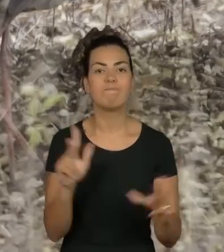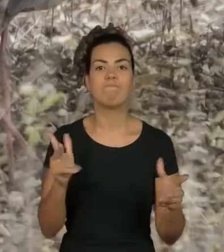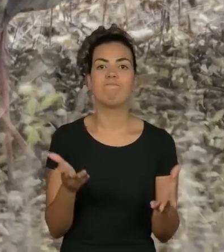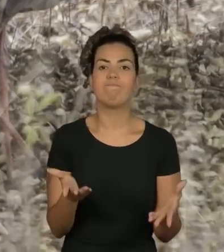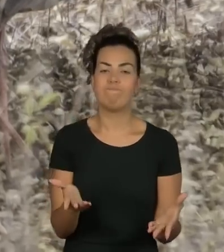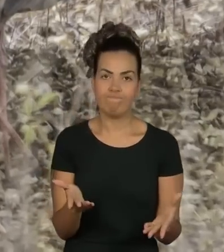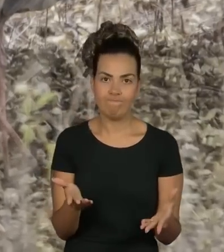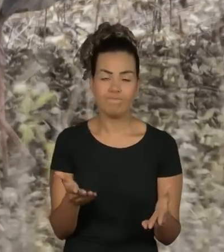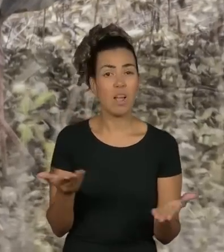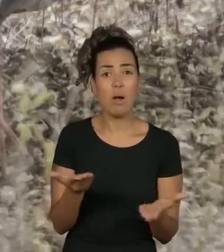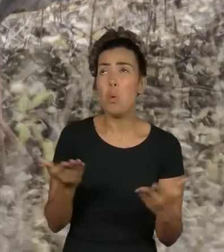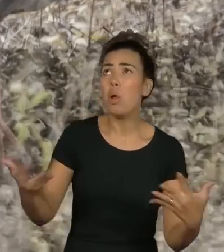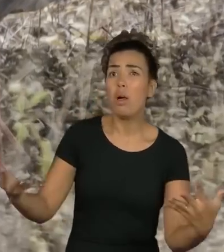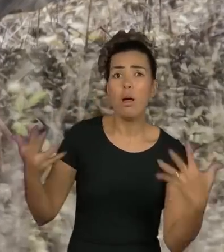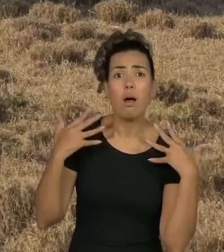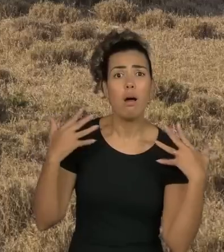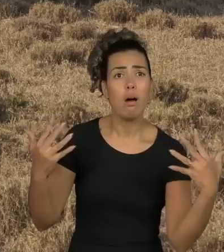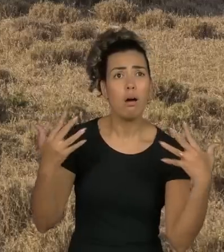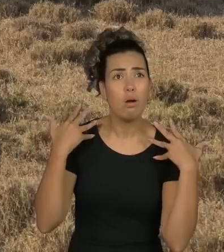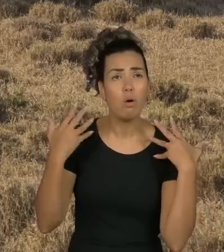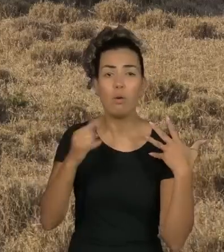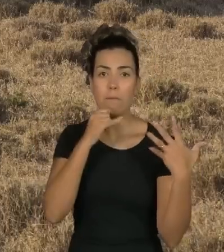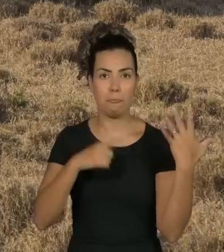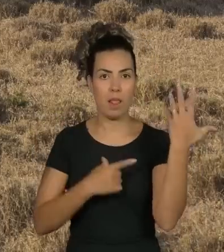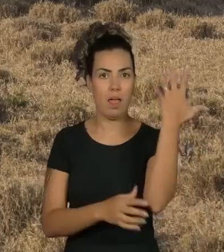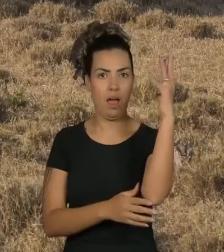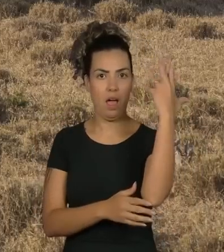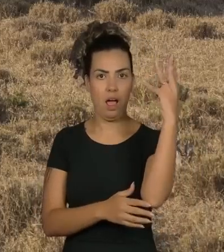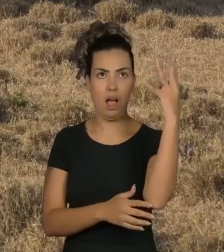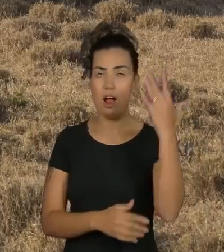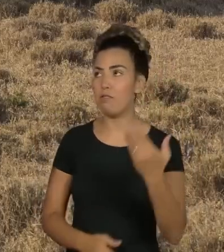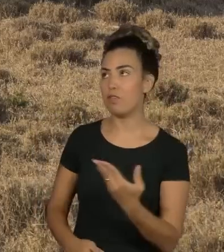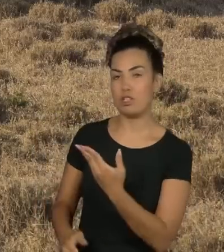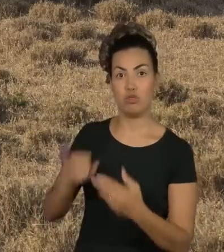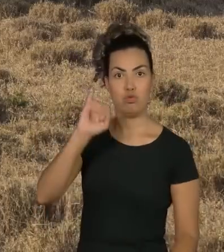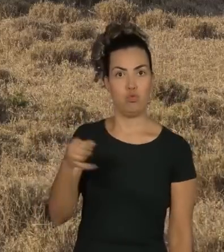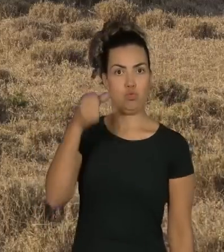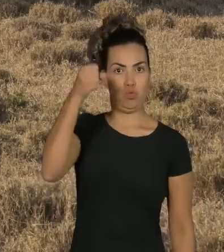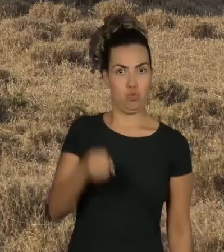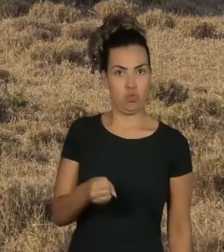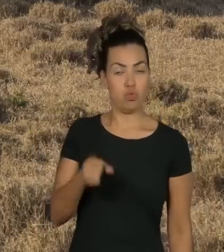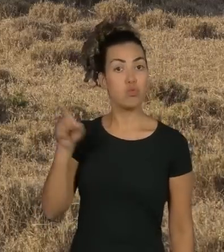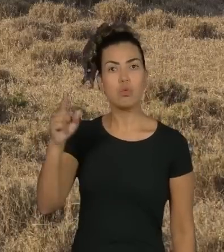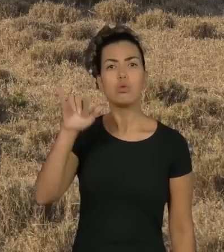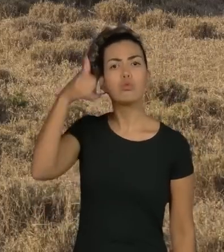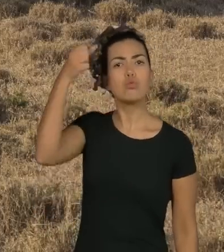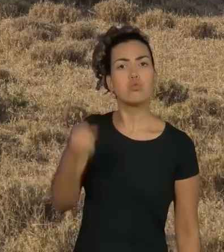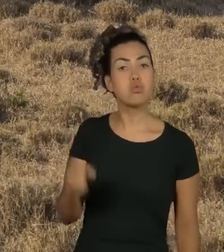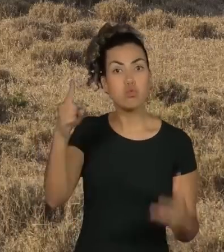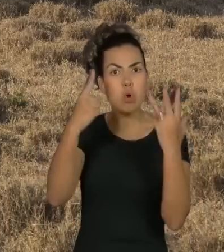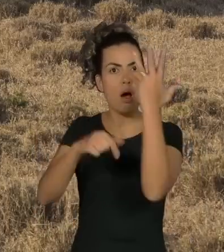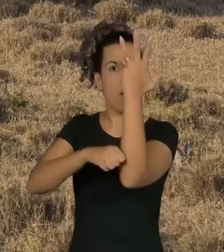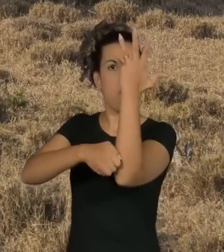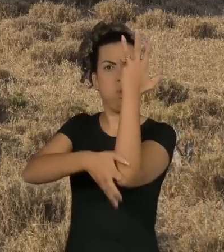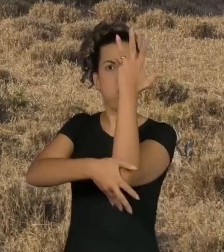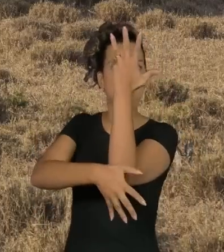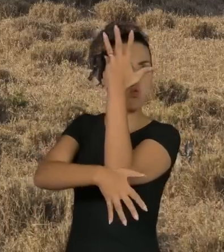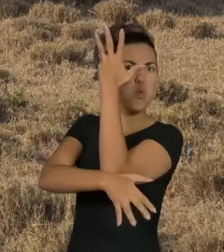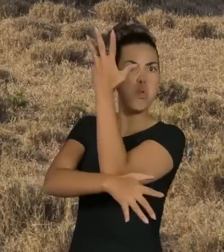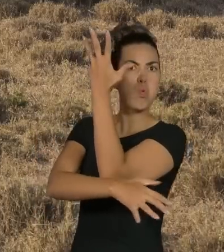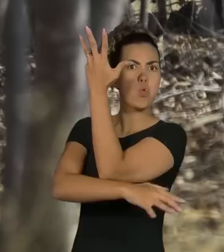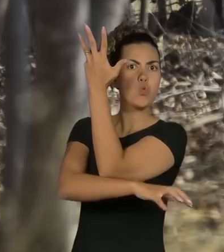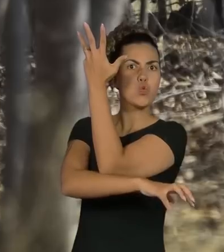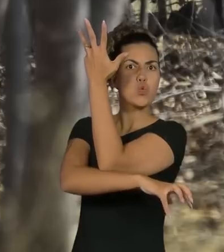que tem sombra, que é o juazeiro, é uma árvore que ela tem raiz profunda, então ela não seca, né? Ela até destaca na paisagem, que ela